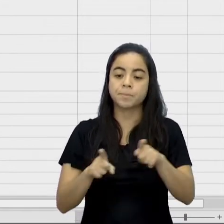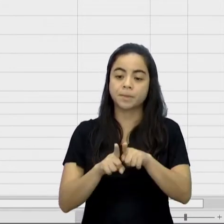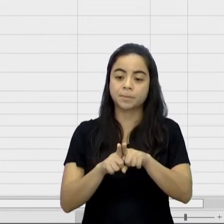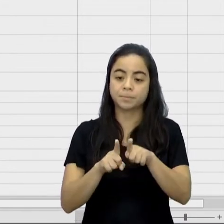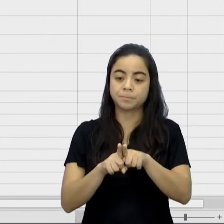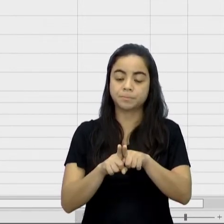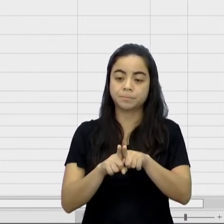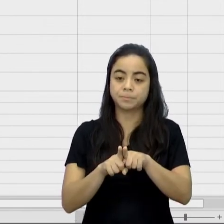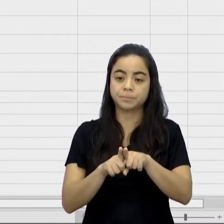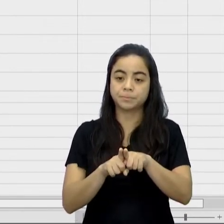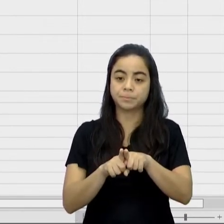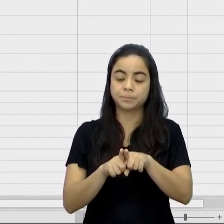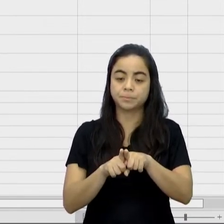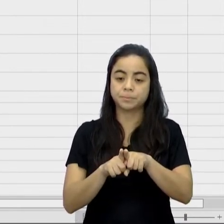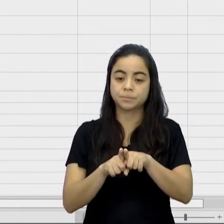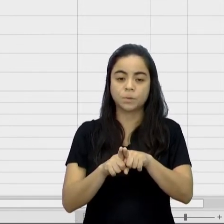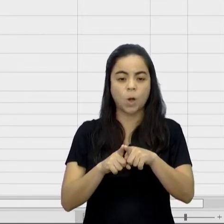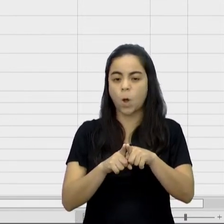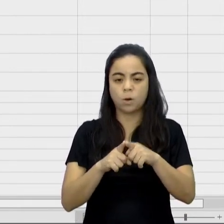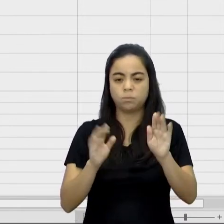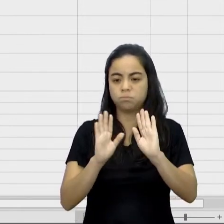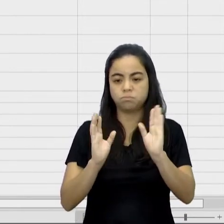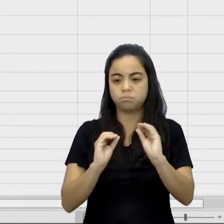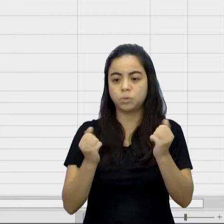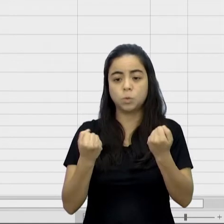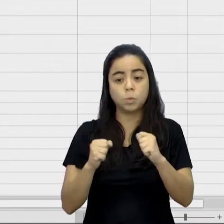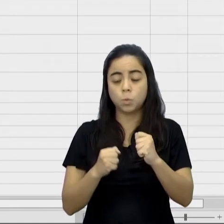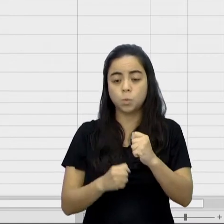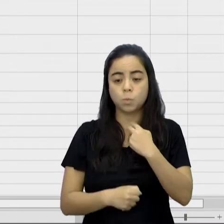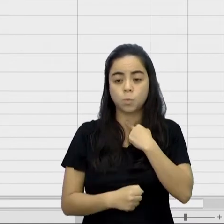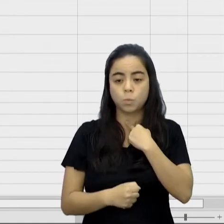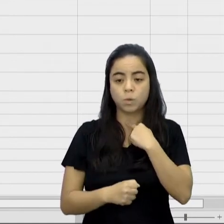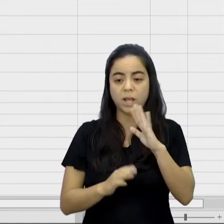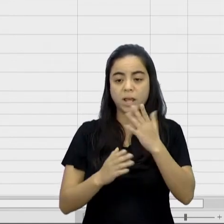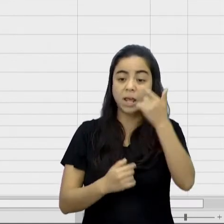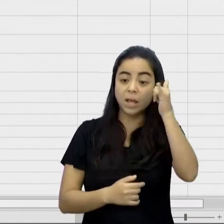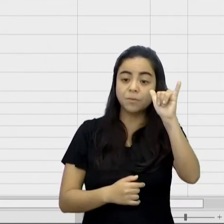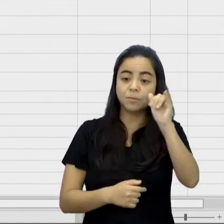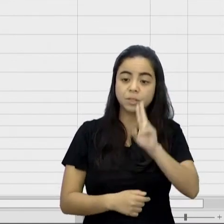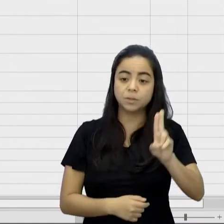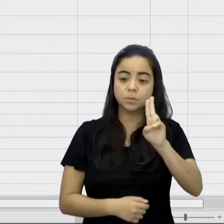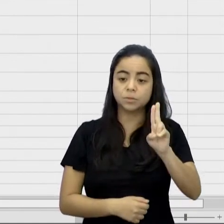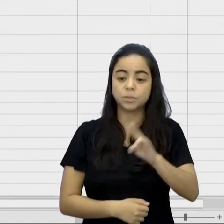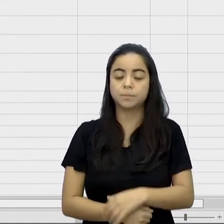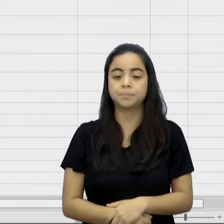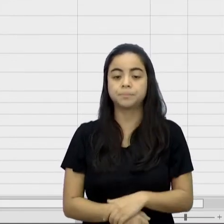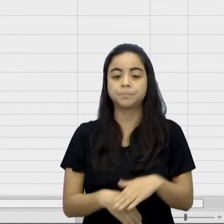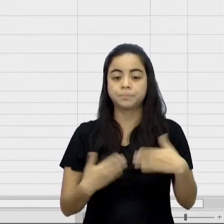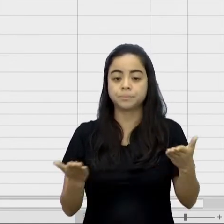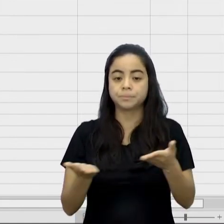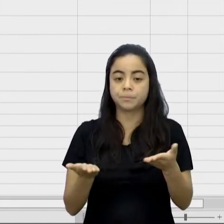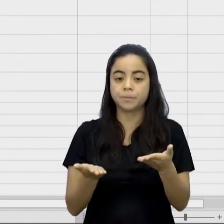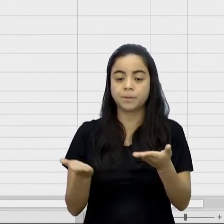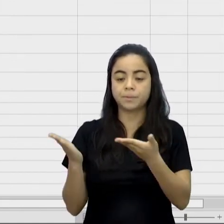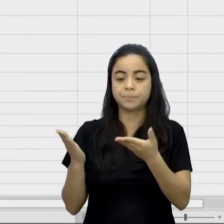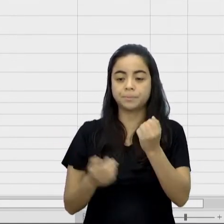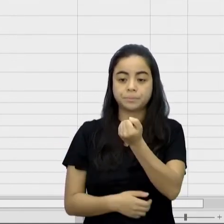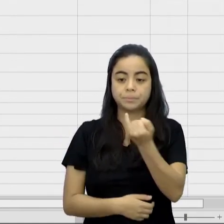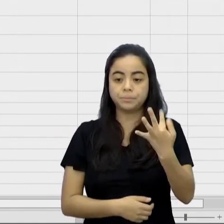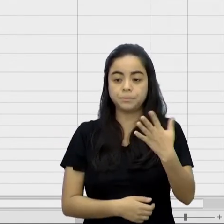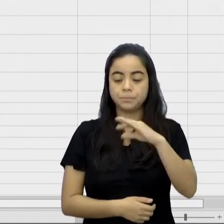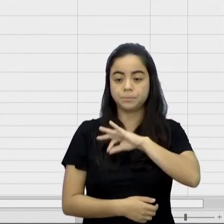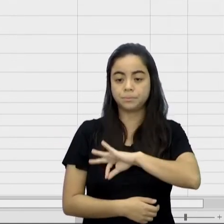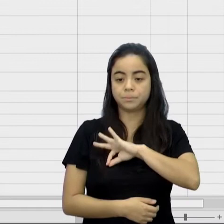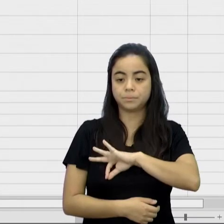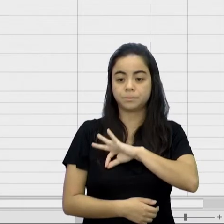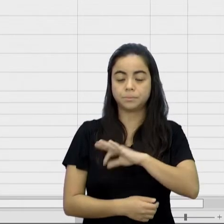transparente. A gente não vai ver ela, não. Exatamente. Então vamos lá. De proventos aí, professor, coloca aí pra gente mais ou menos aí quanto você ganha. A